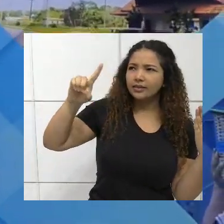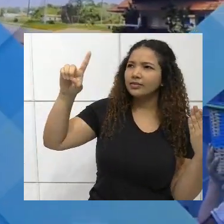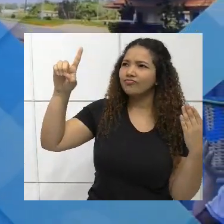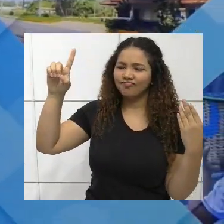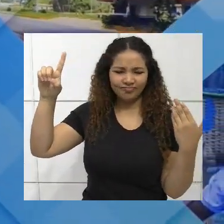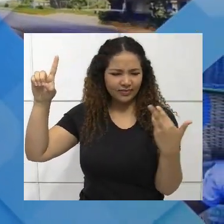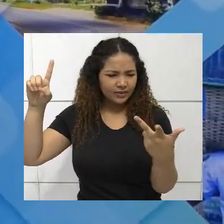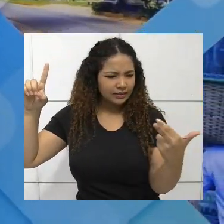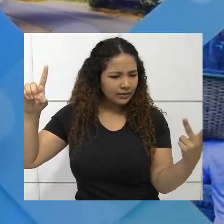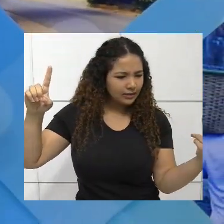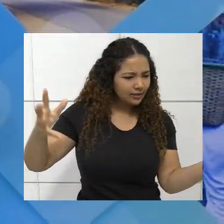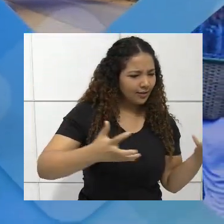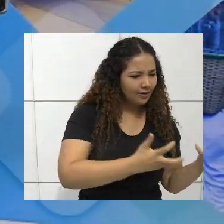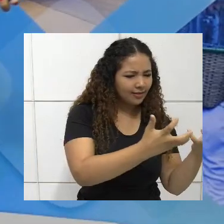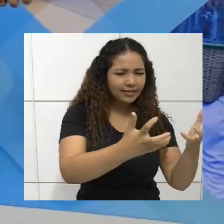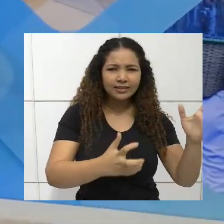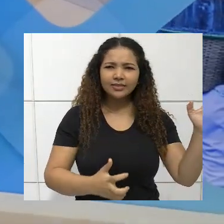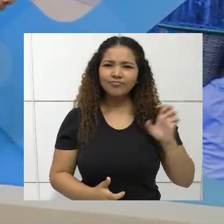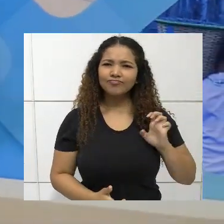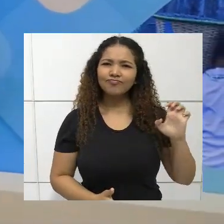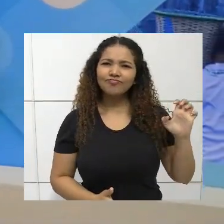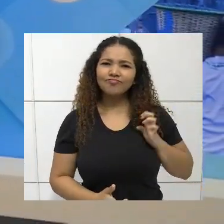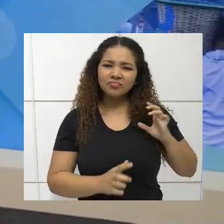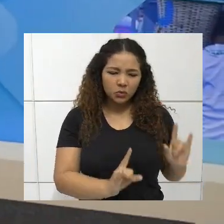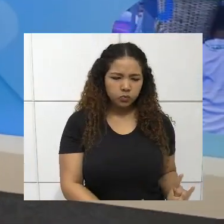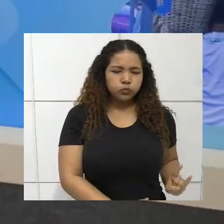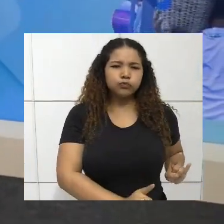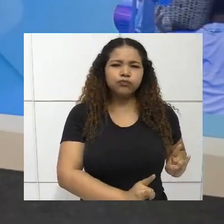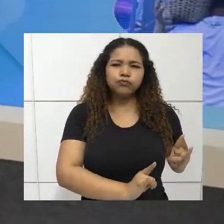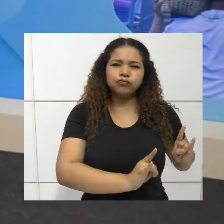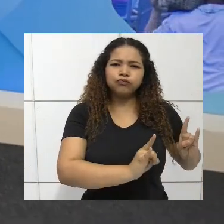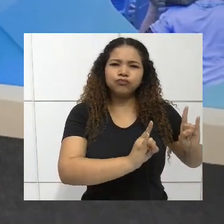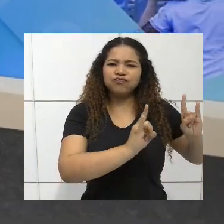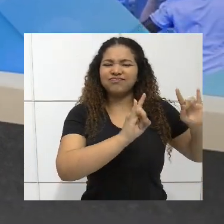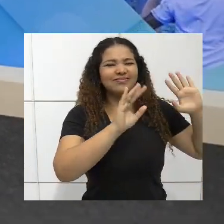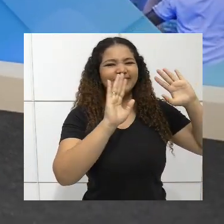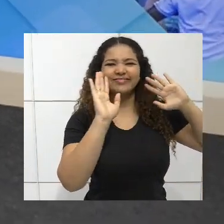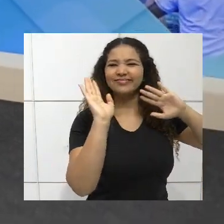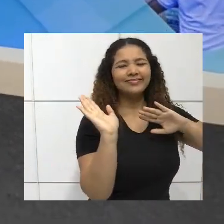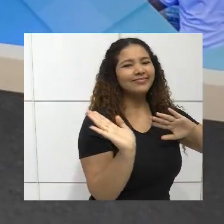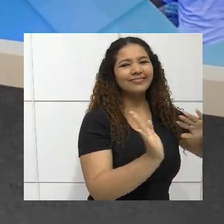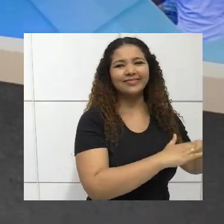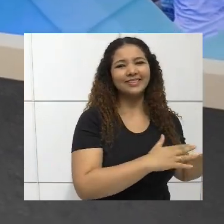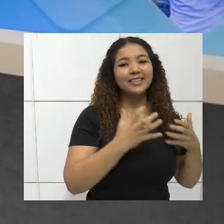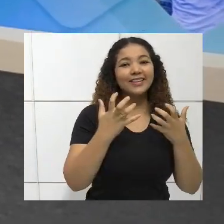comunhão pelo prazer de conquistar palácios,